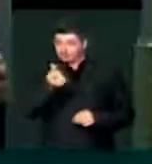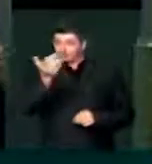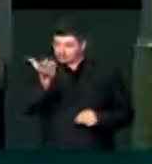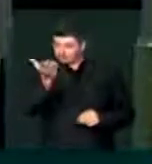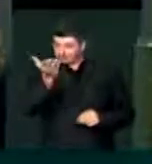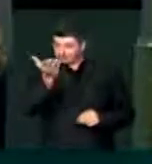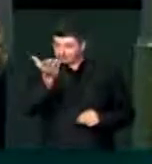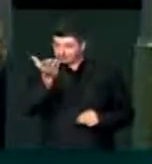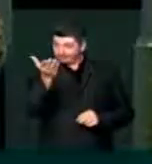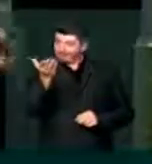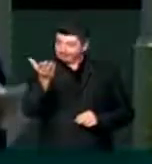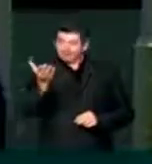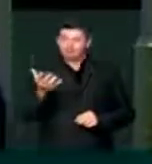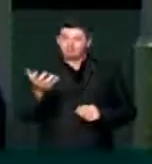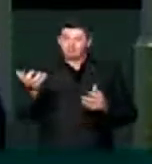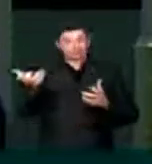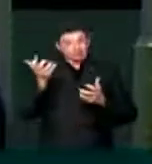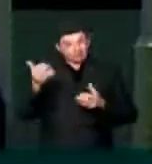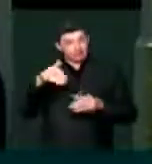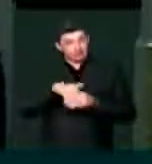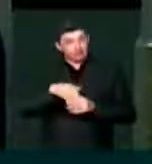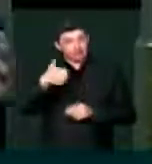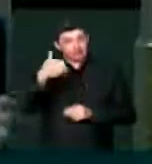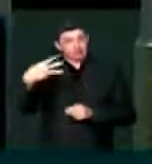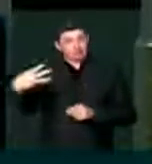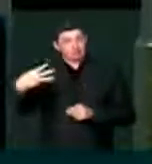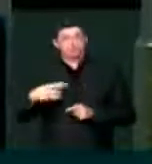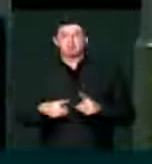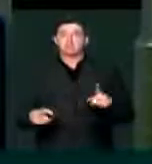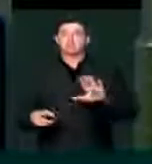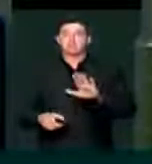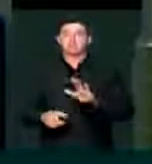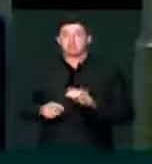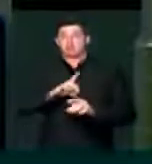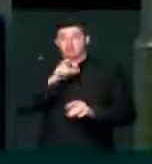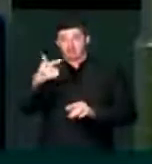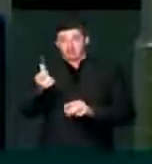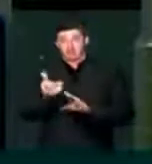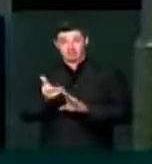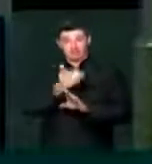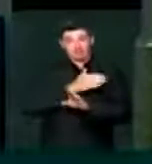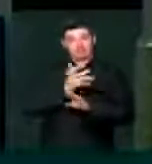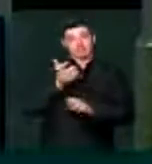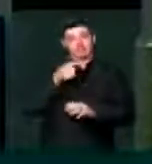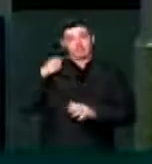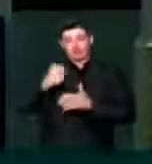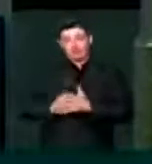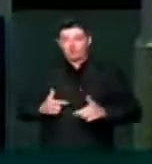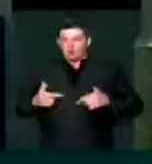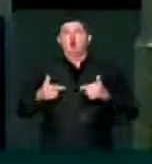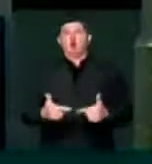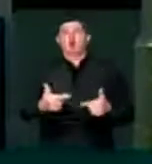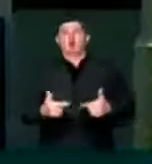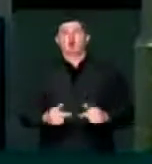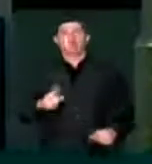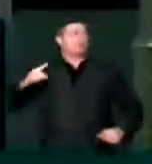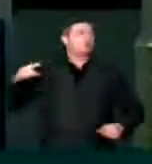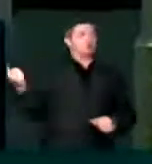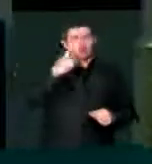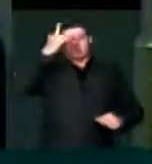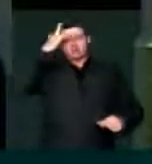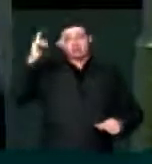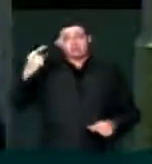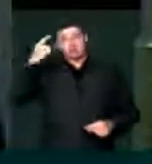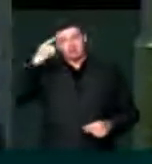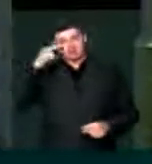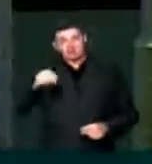26, nós queremos o voto no 13, mas antes do dia 26, queremos o engajamento ativo de todos